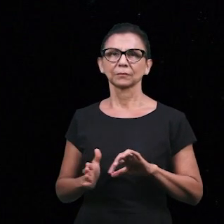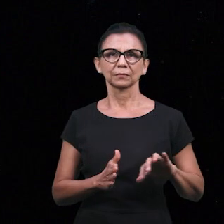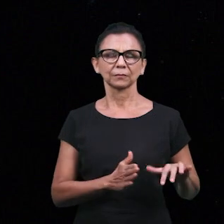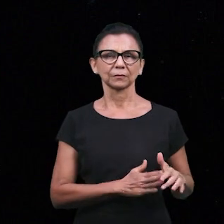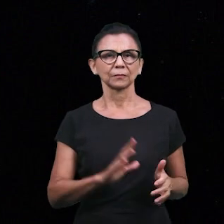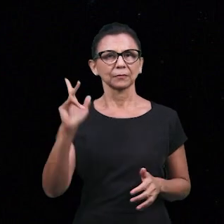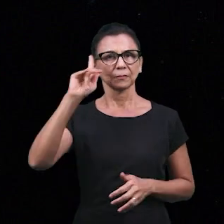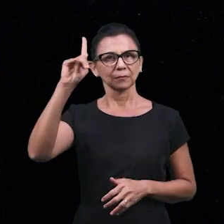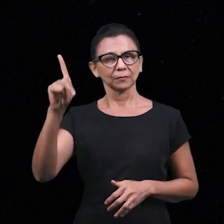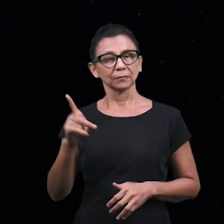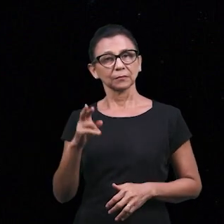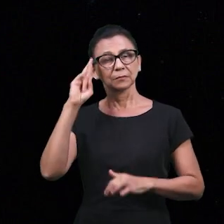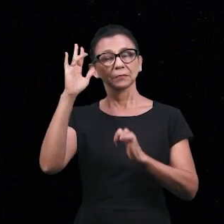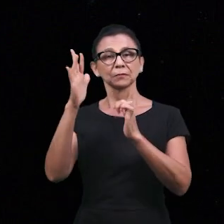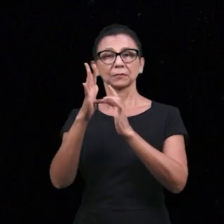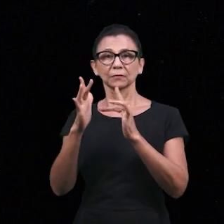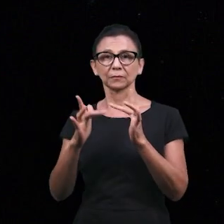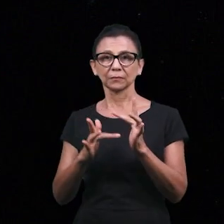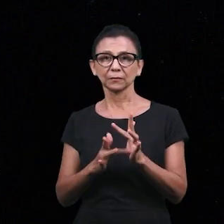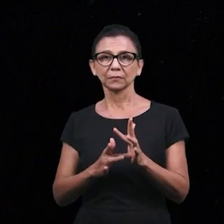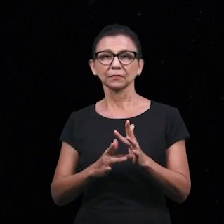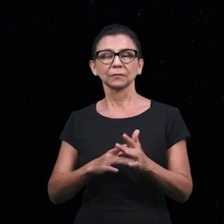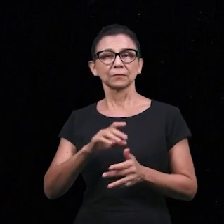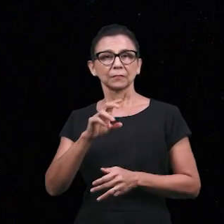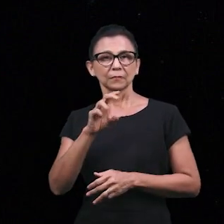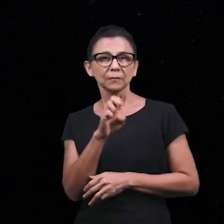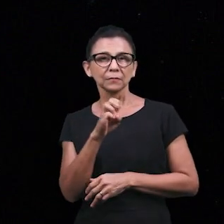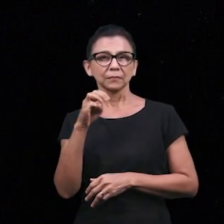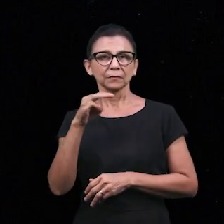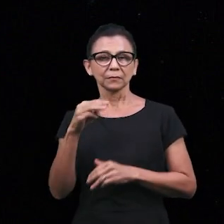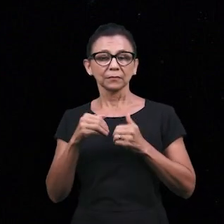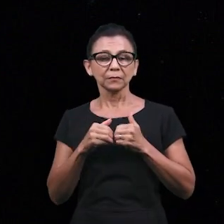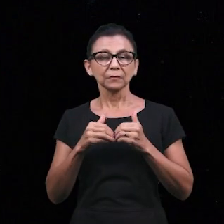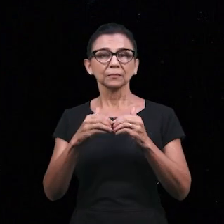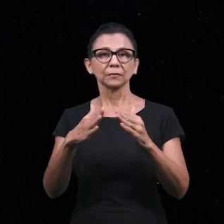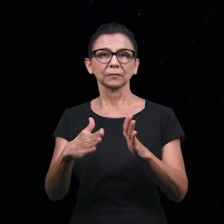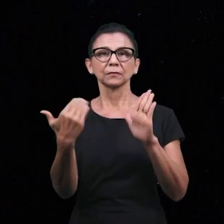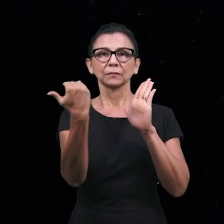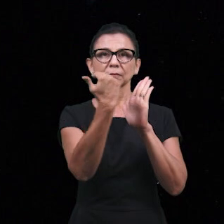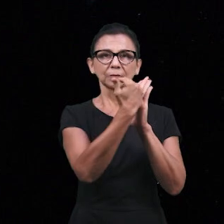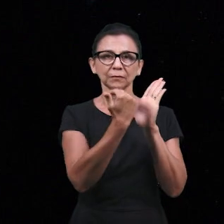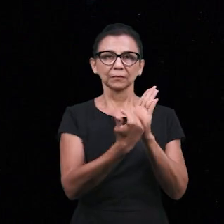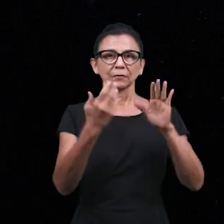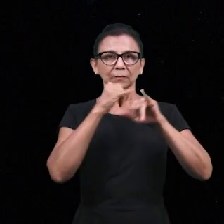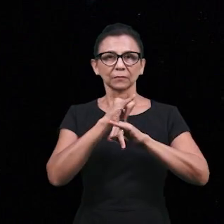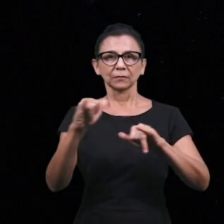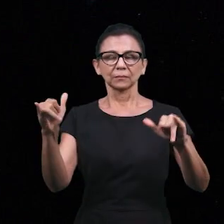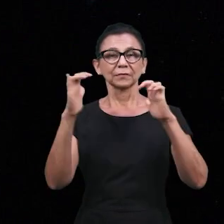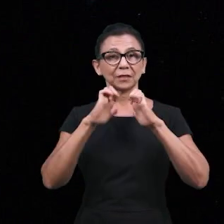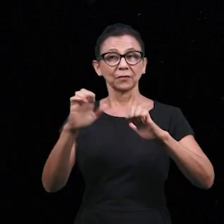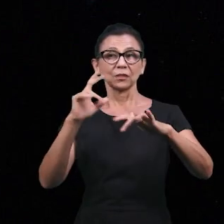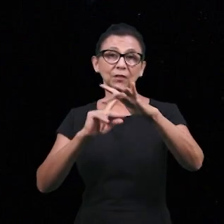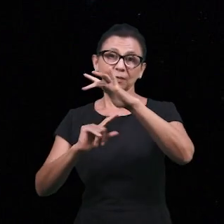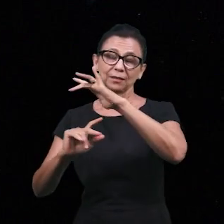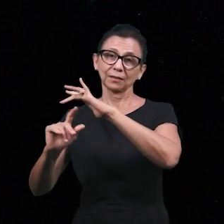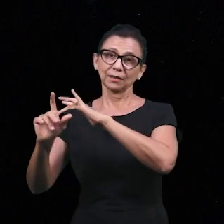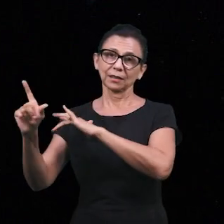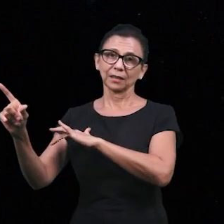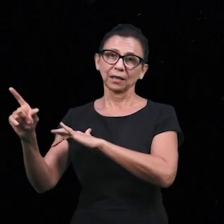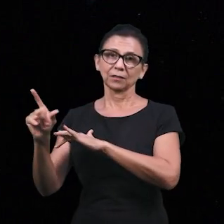A paz do Senhor Jesus. Dentro de 5 minutos, daremos início ao programa Anunciando o Evangelho